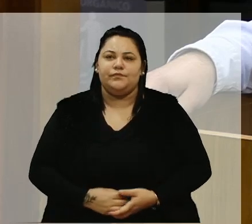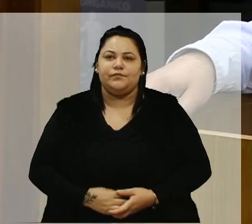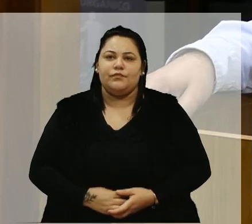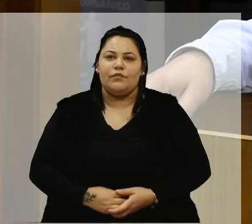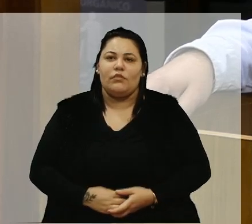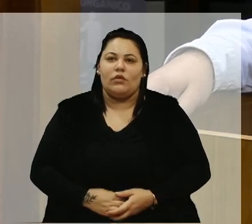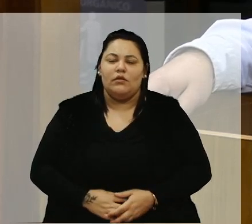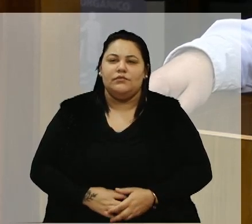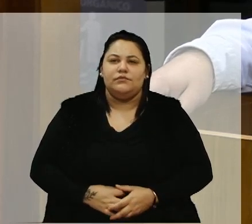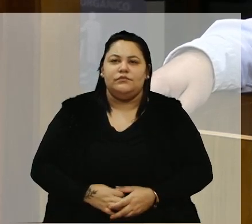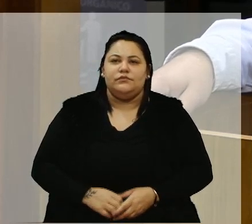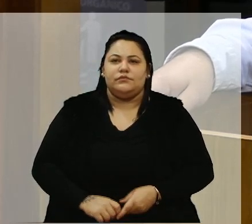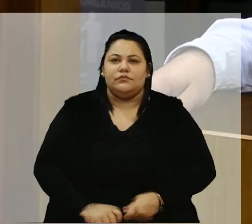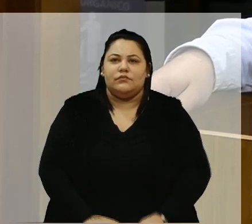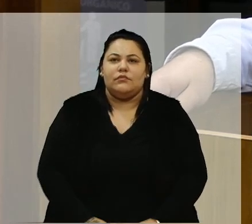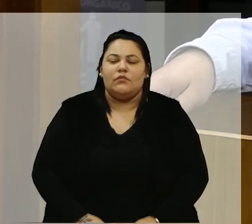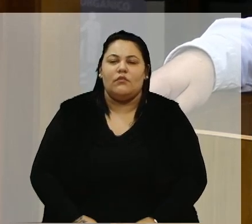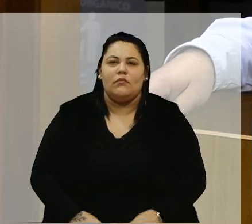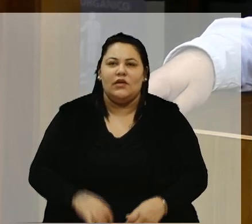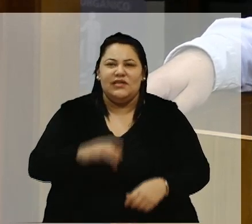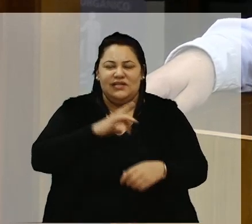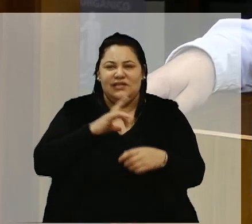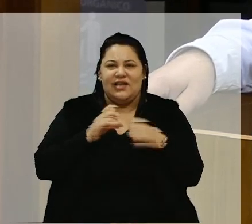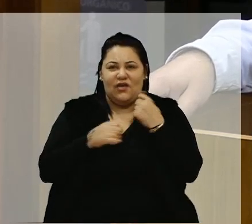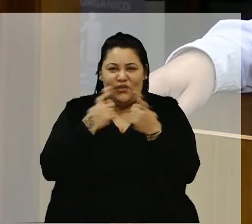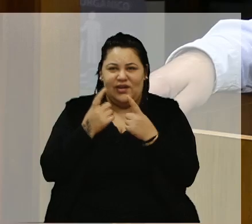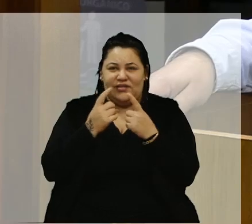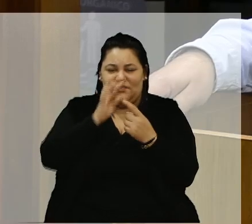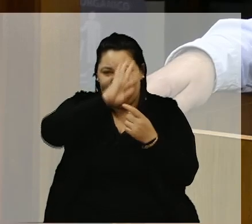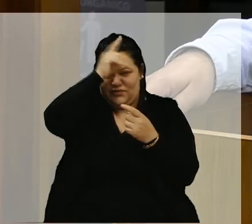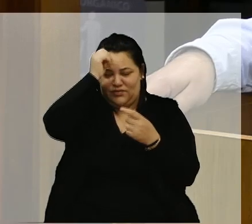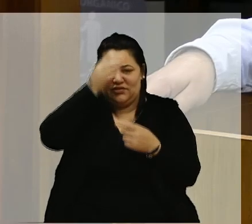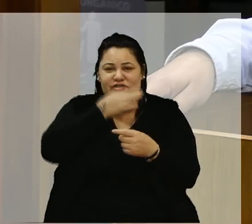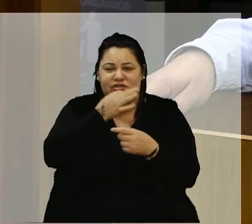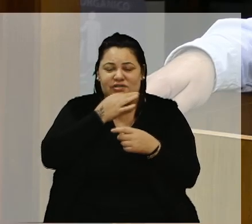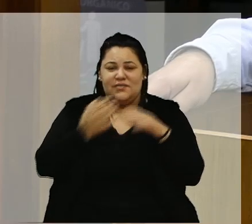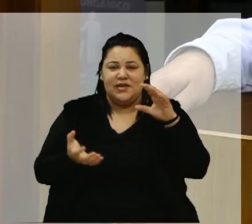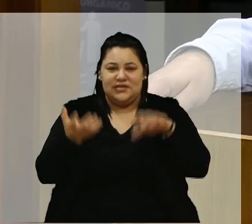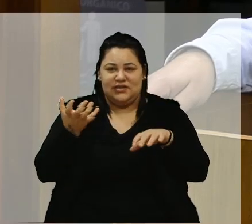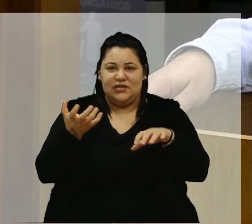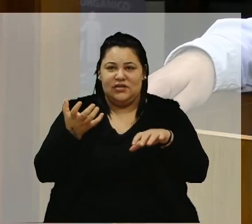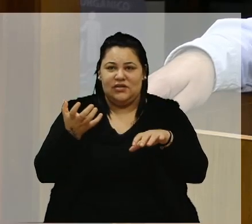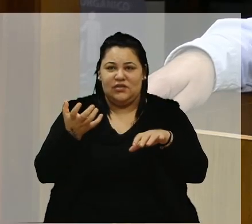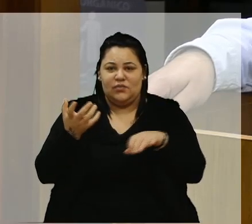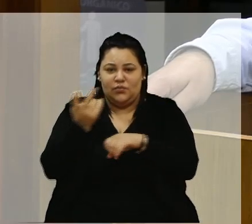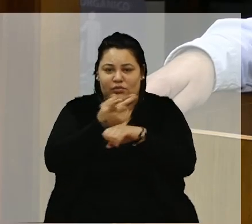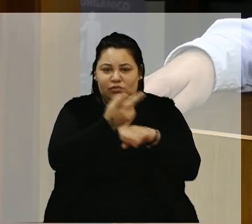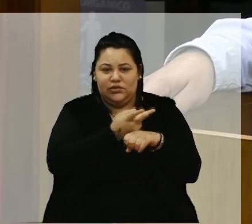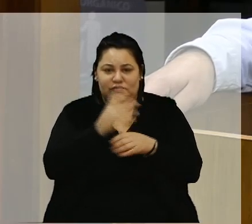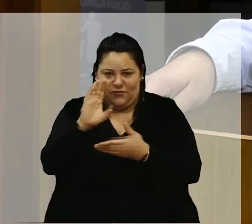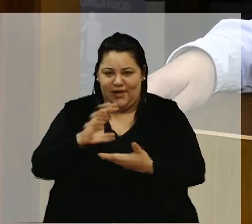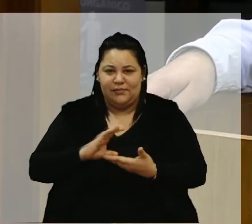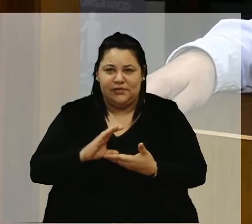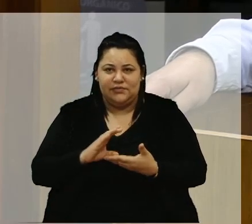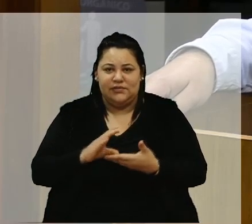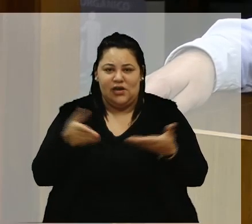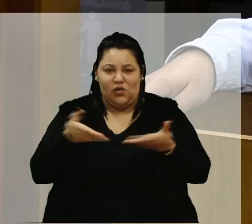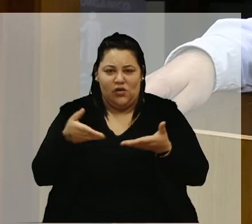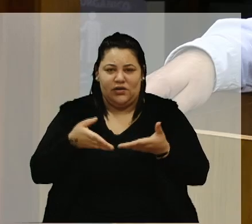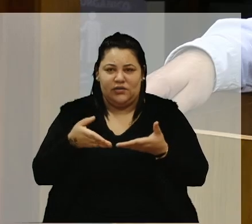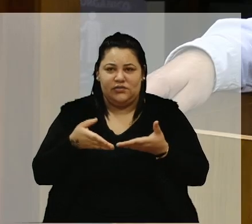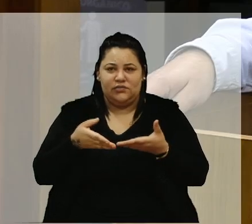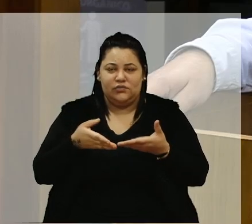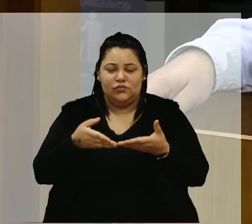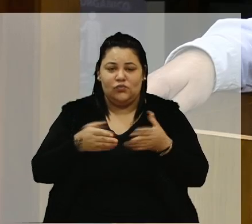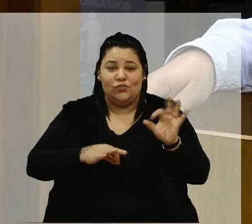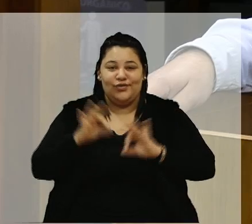tem alguém da Prefeitura de Caxias do Sul, em Brasília, nesse momento buscando recursos, com projetos embaixo do